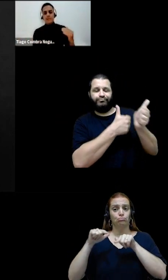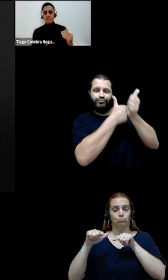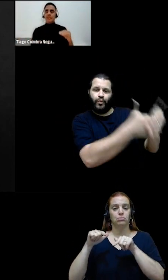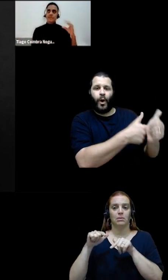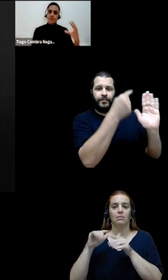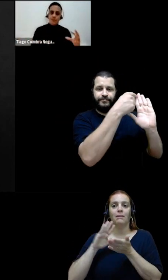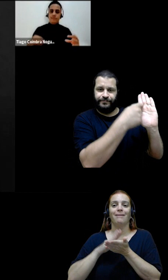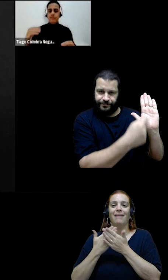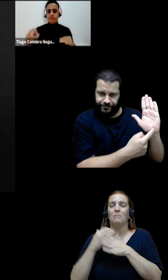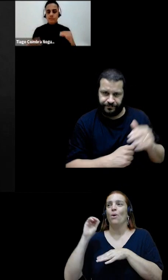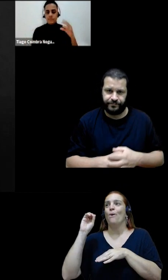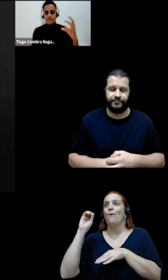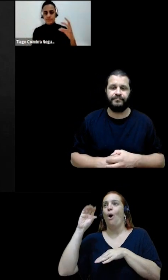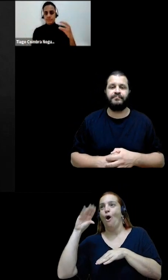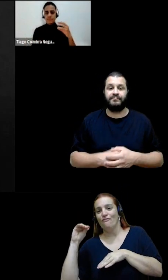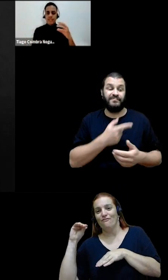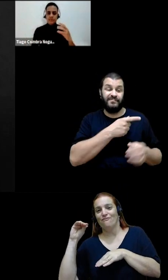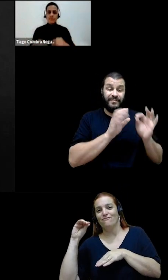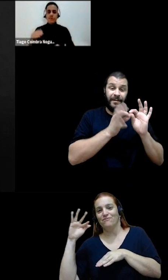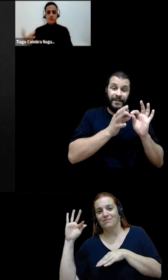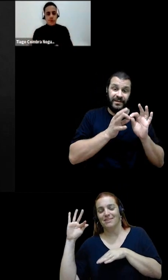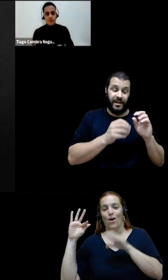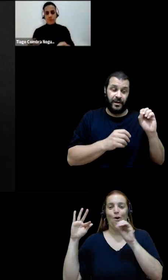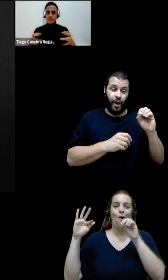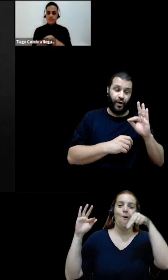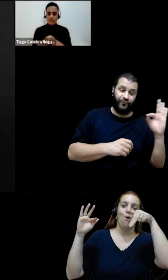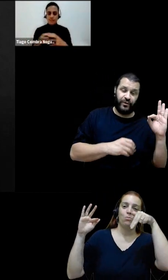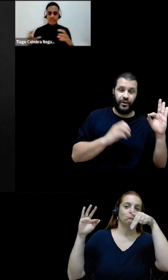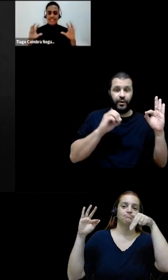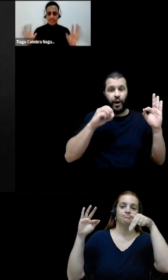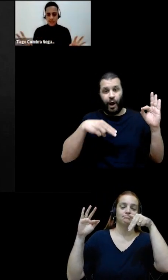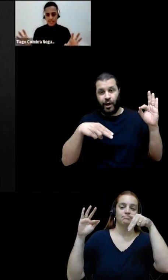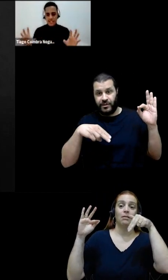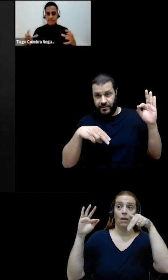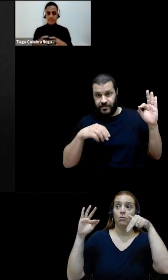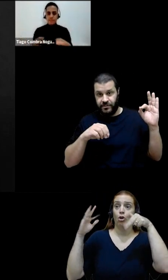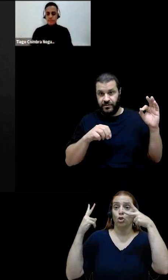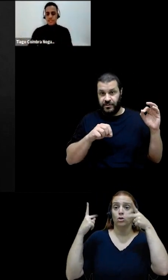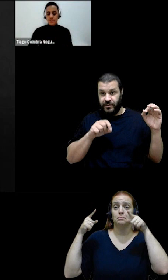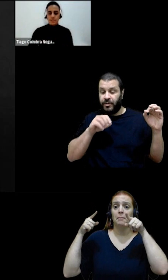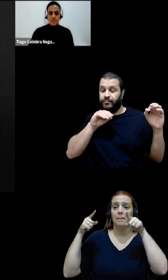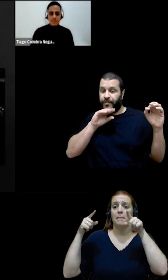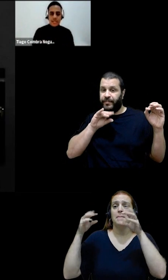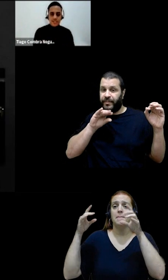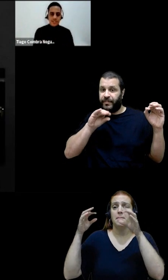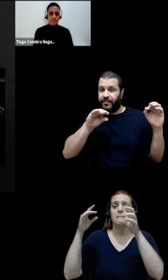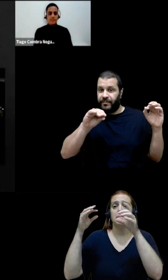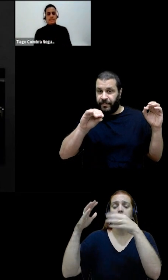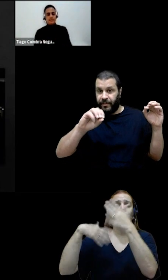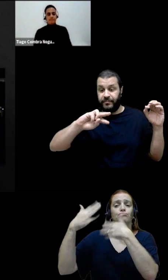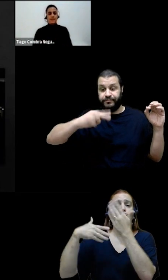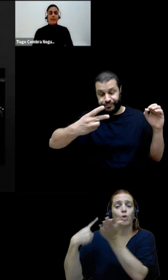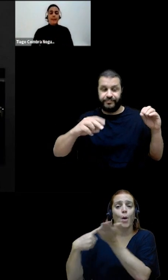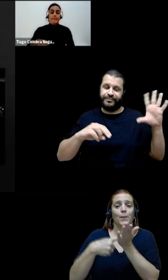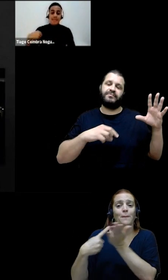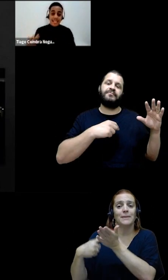tenho mais um intérprete off, um outro on. Eu tenho 2 intérpretes comprometidos com a atividade de